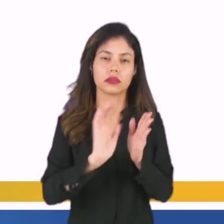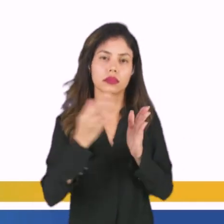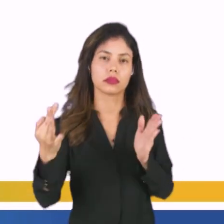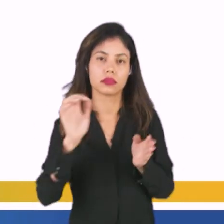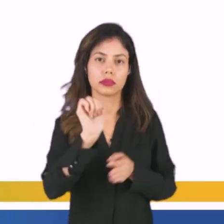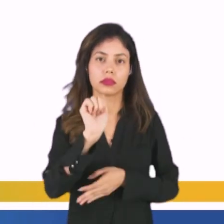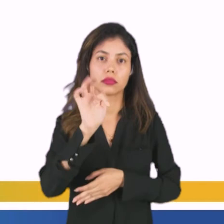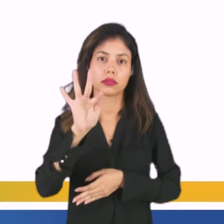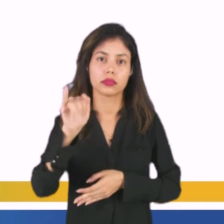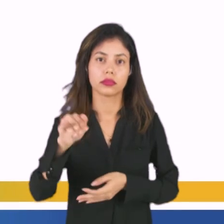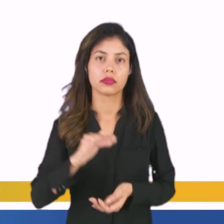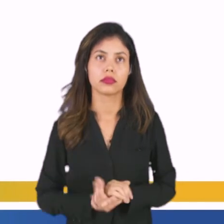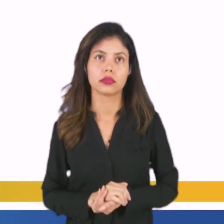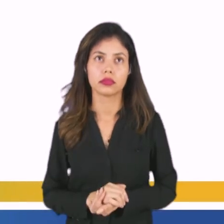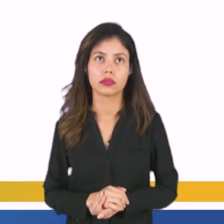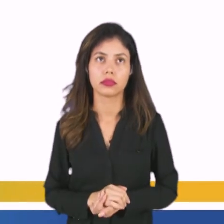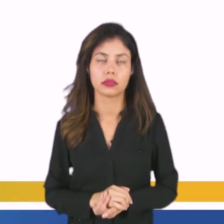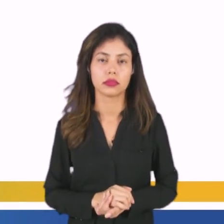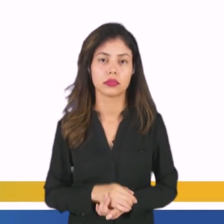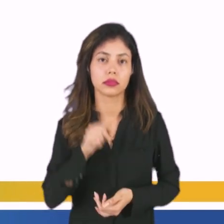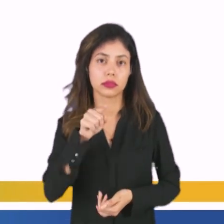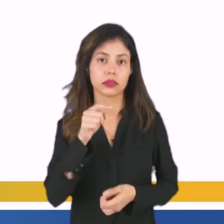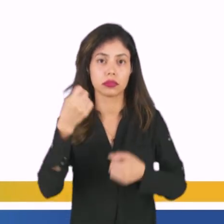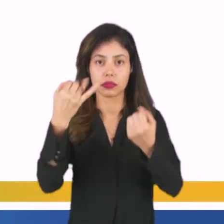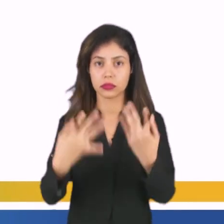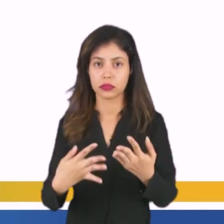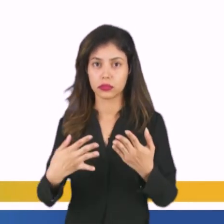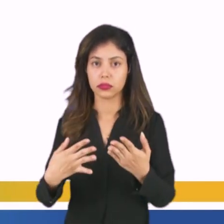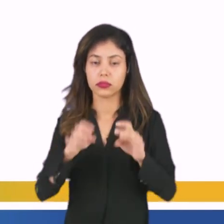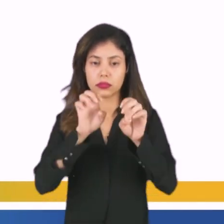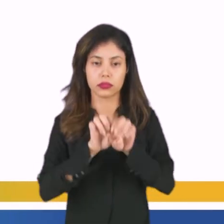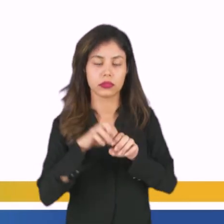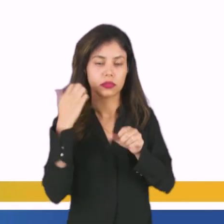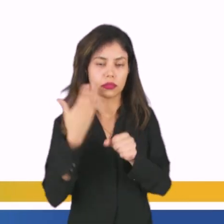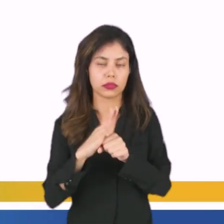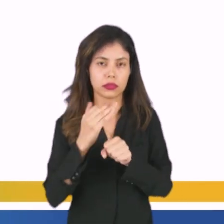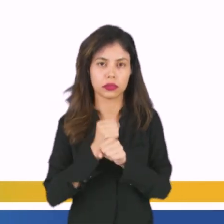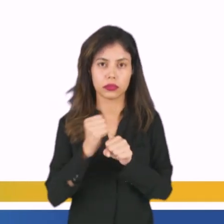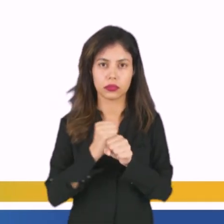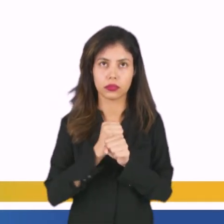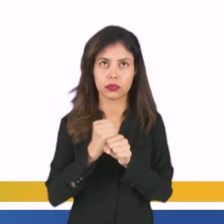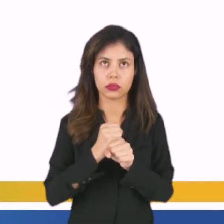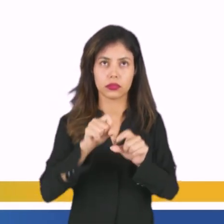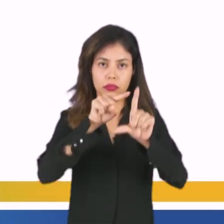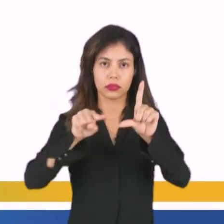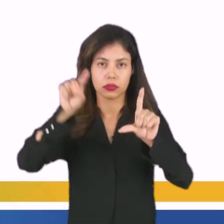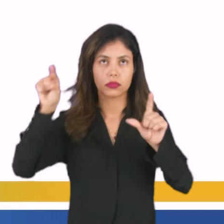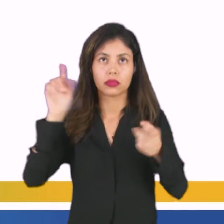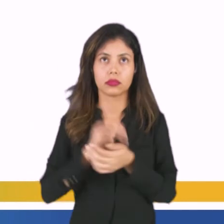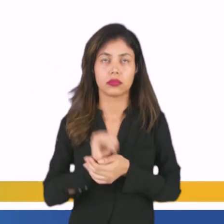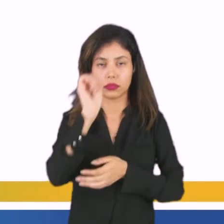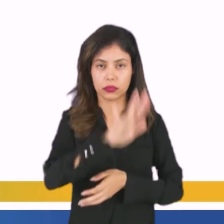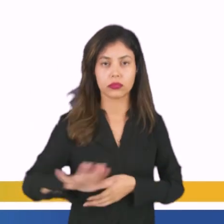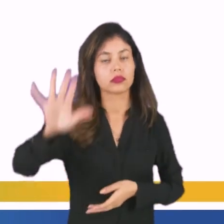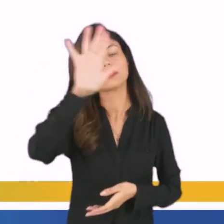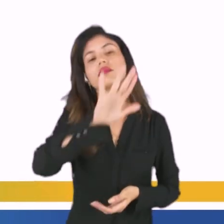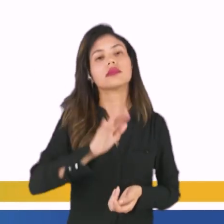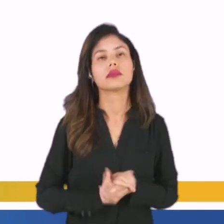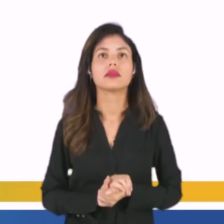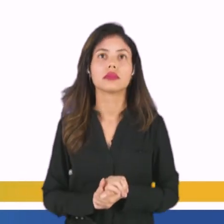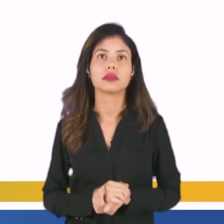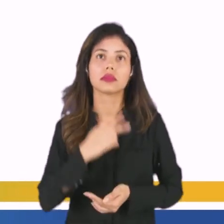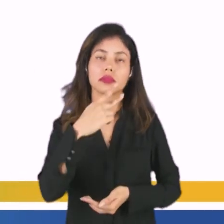função afim. E aí vamos à construção do gráfico? Então, nós obtemos a